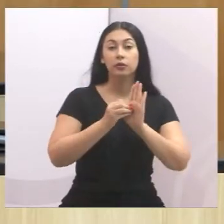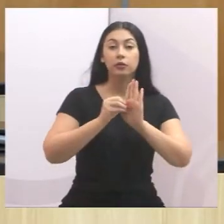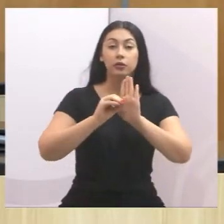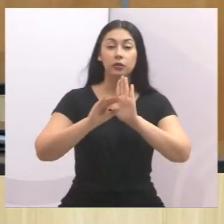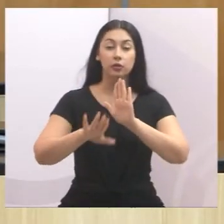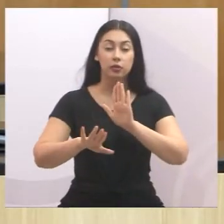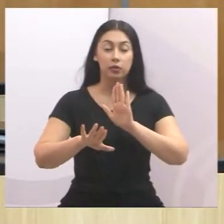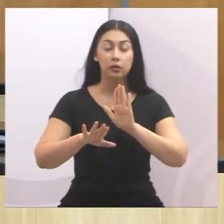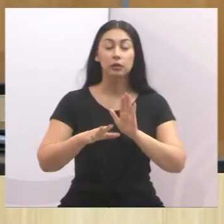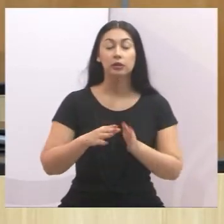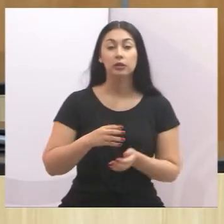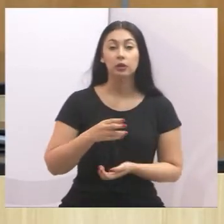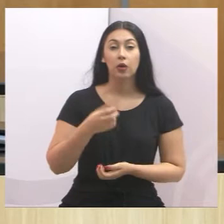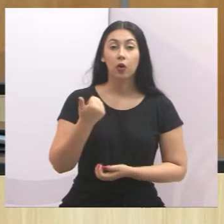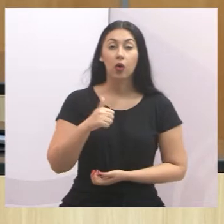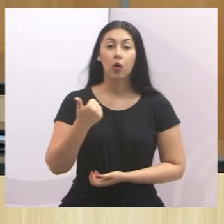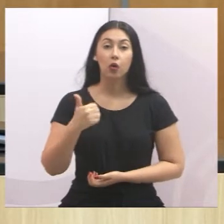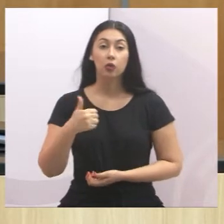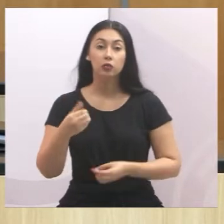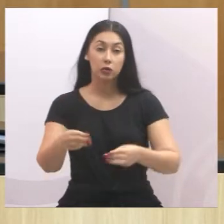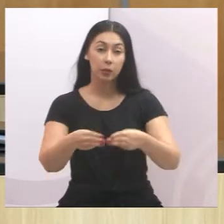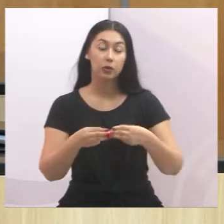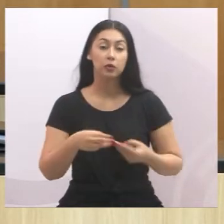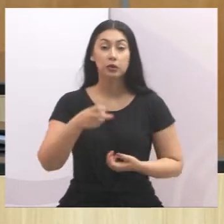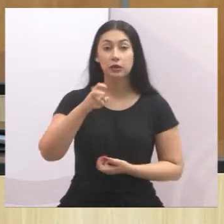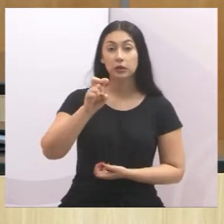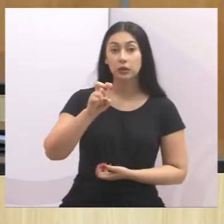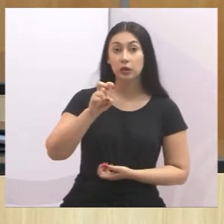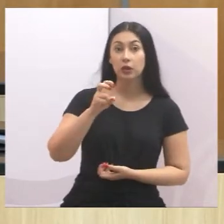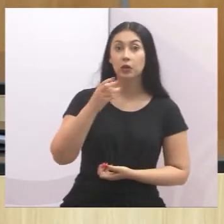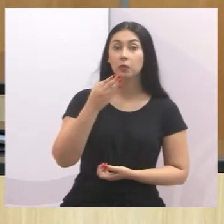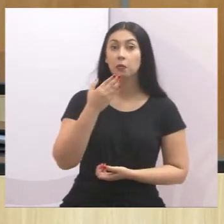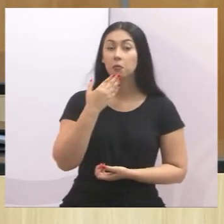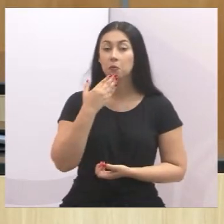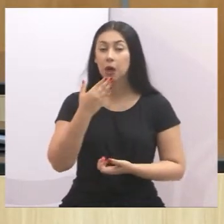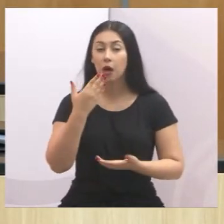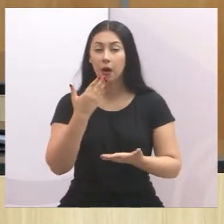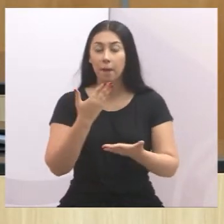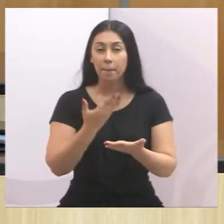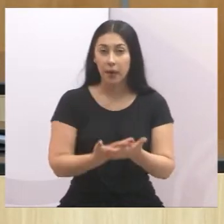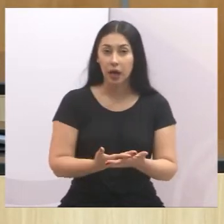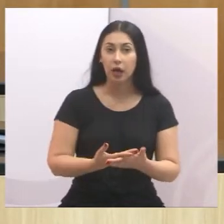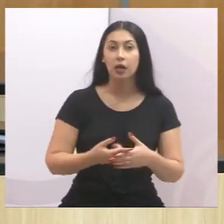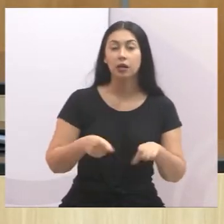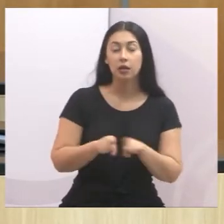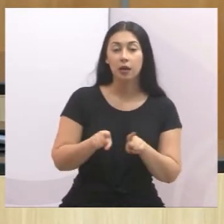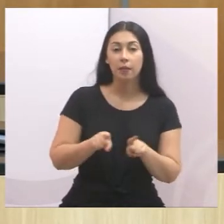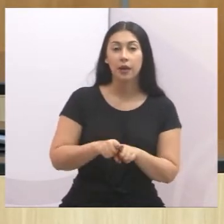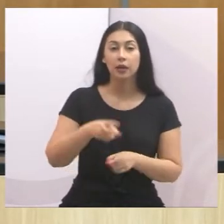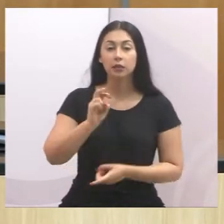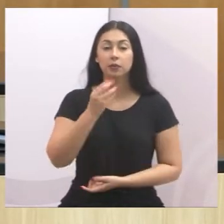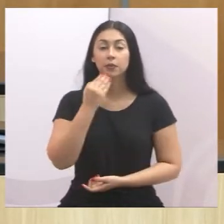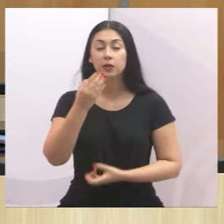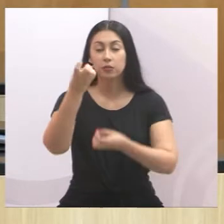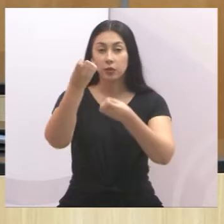11 moções, 5 requerimentos e 5 pedidos de informações. Estarei fazendo a leitura do